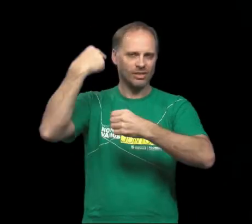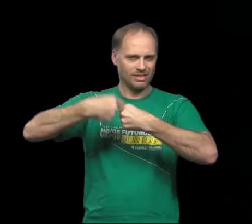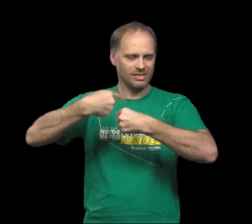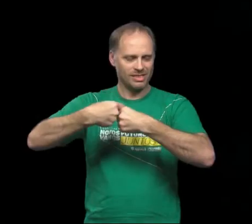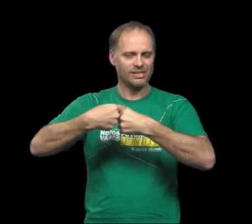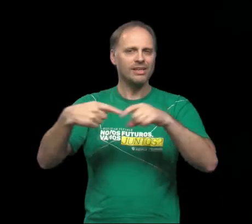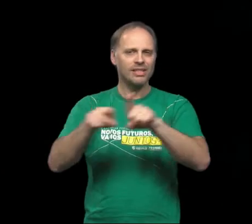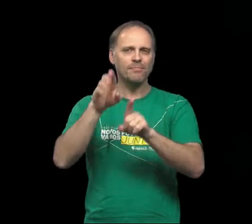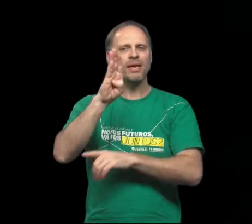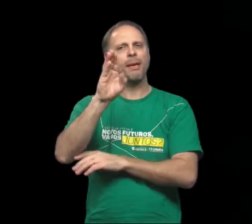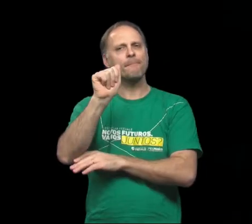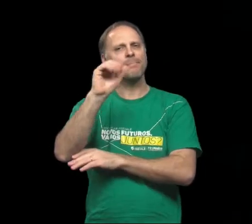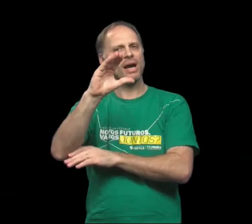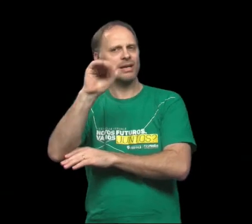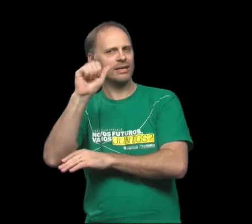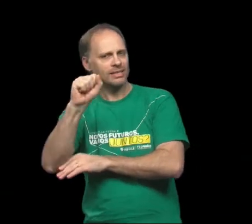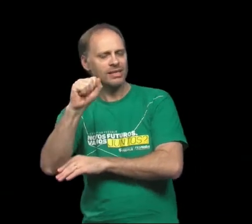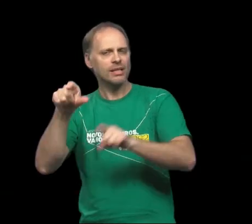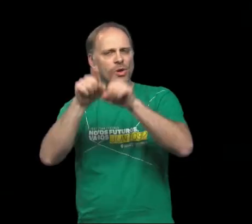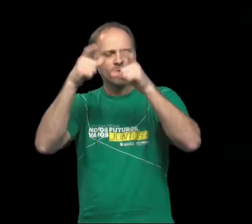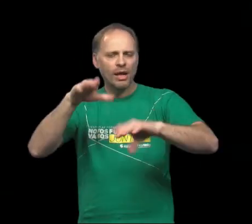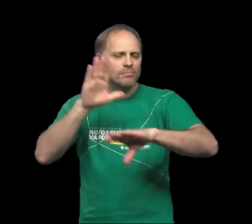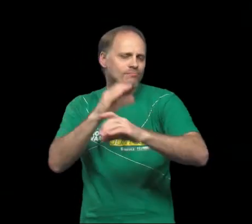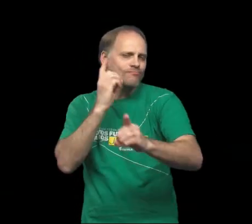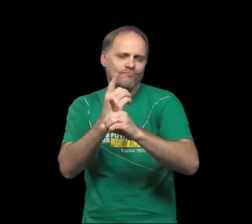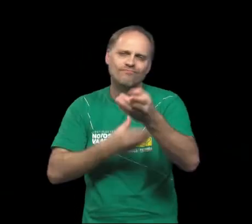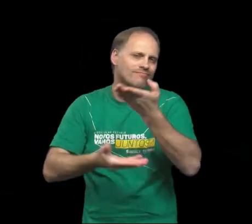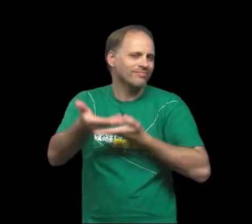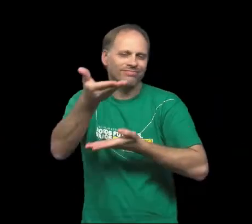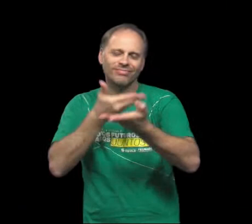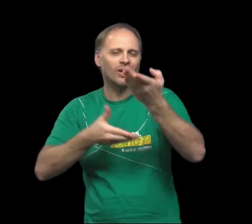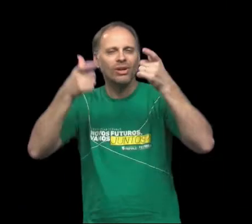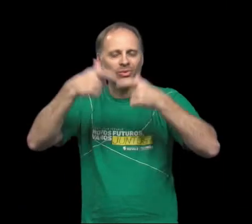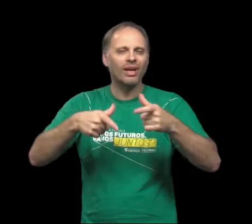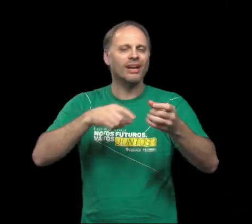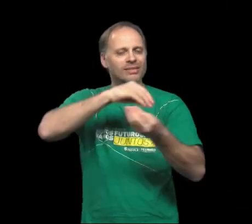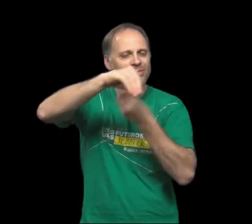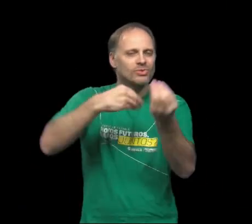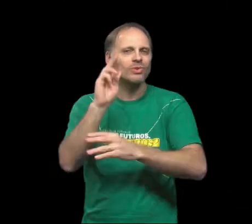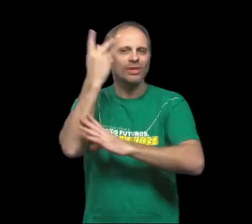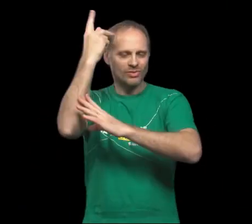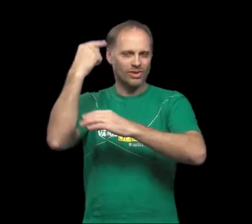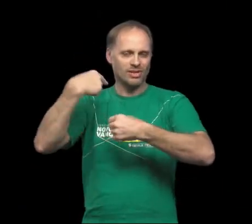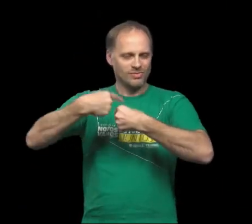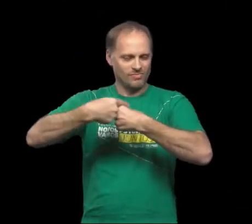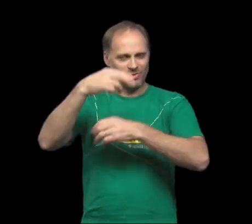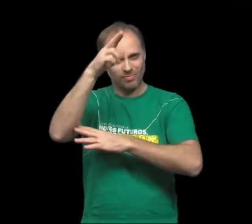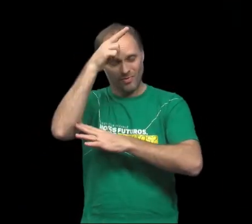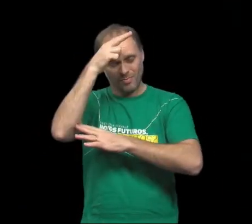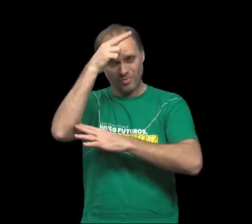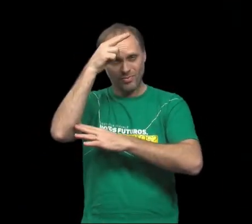cidade. Assim como as bancas, o ponto mais democrático de Novo Hamburgo. Lugar que se confunde com a história do